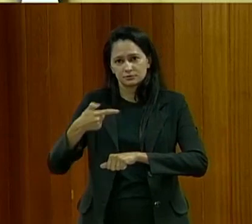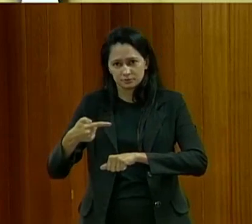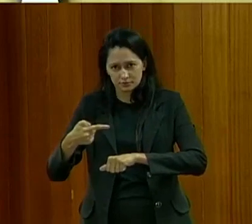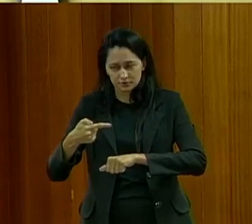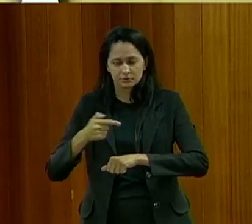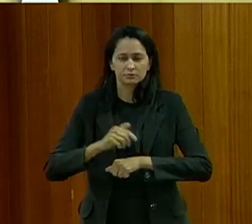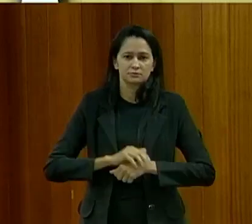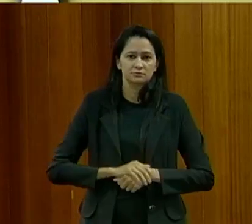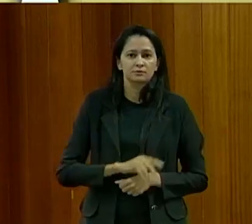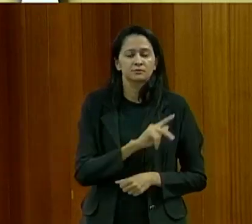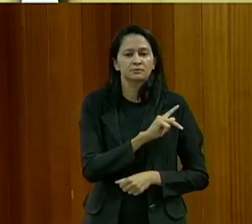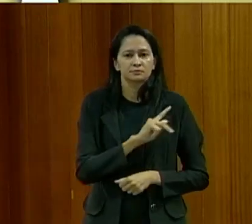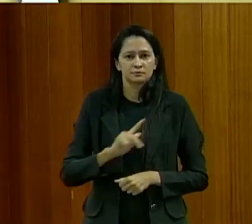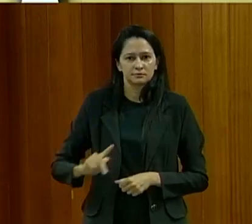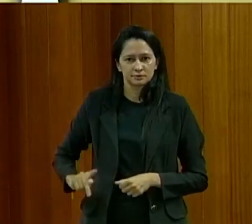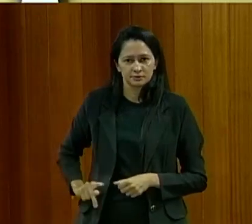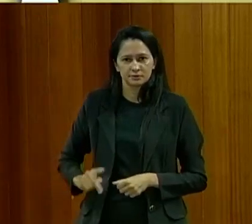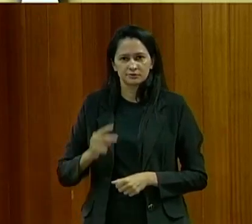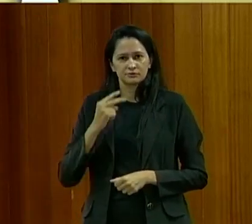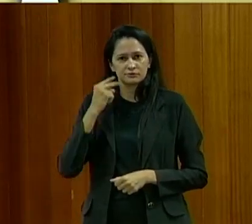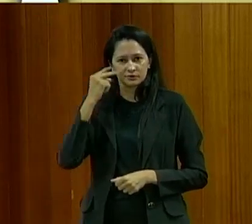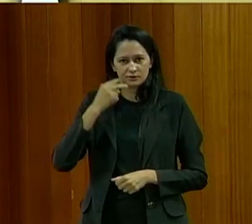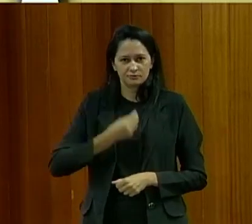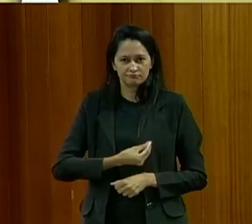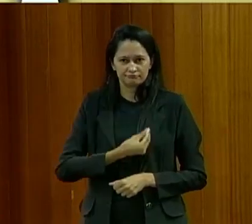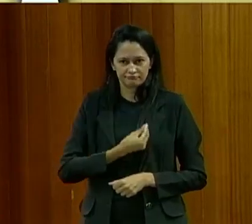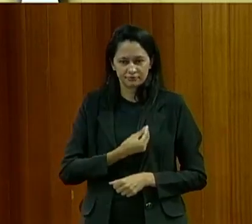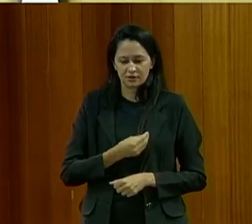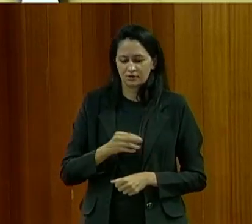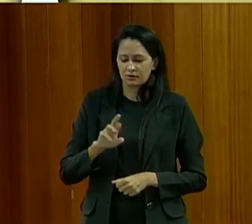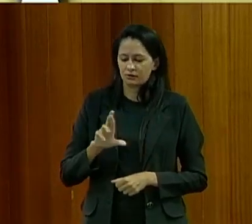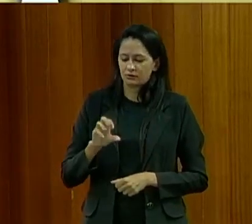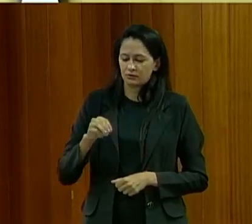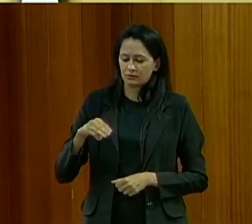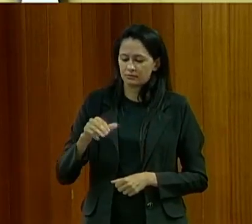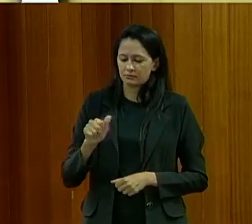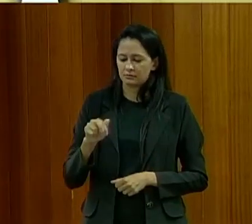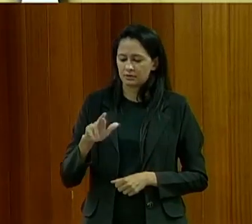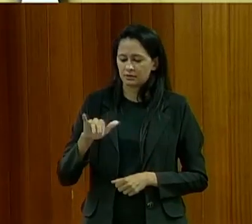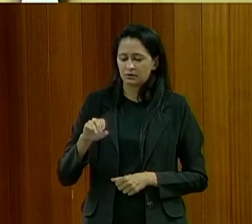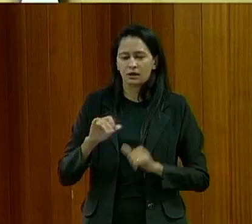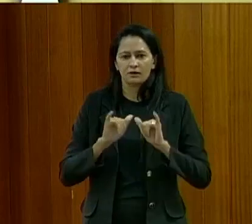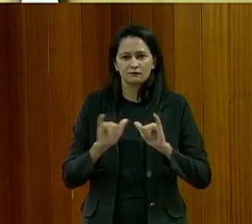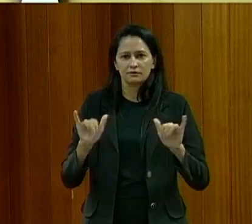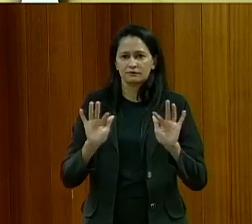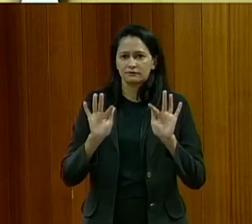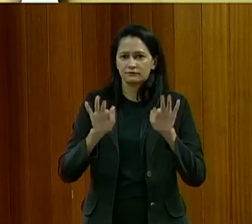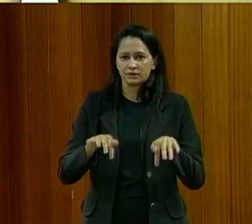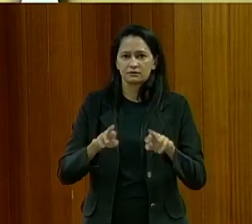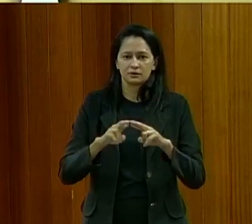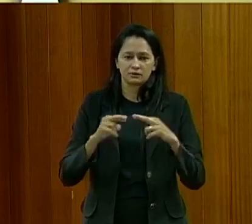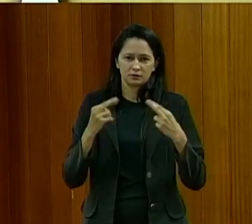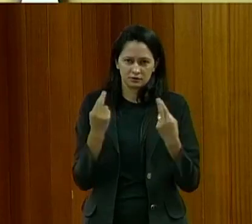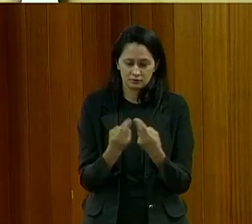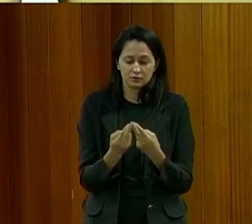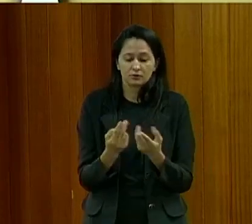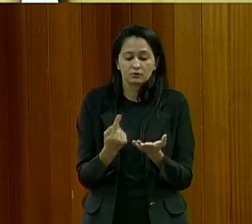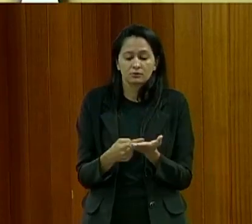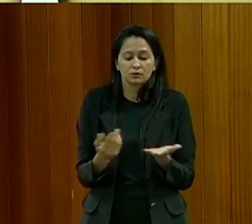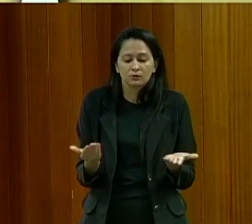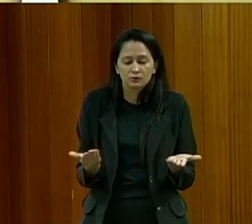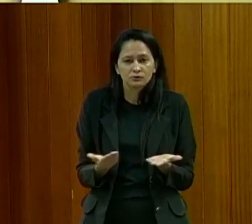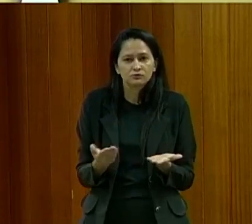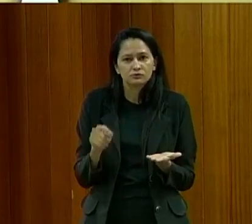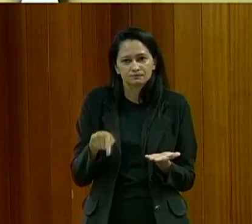11h17, o senhor presidente, vereador Romário Policarpo, encerrou a presente sessão, convocando a outra para